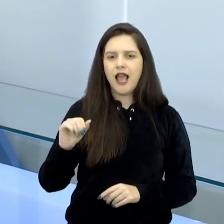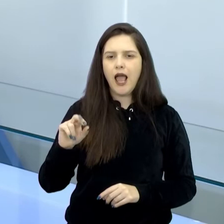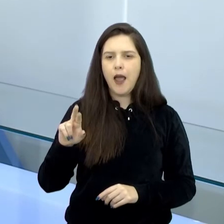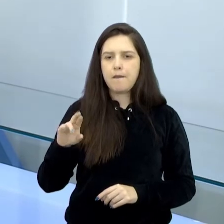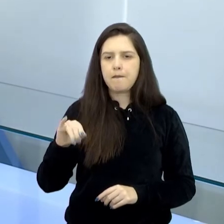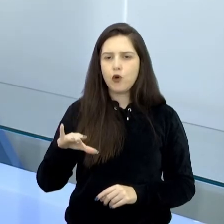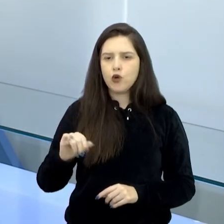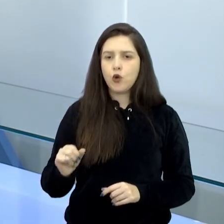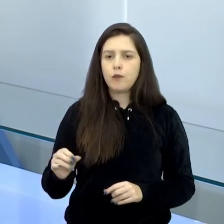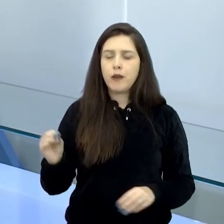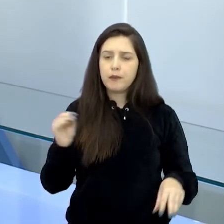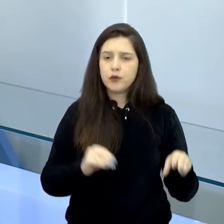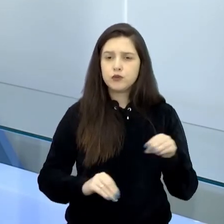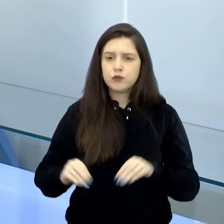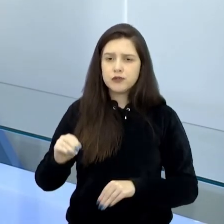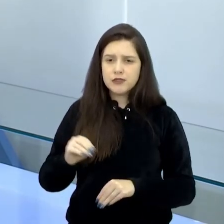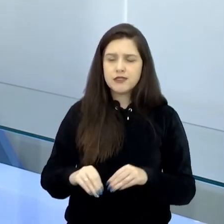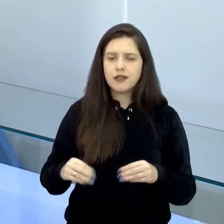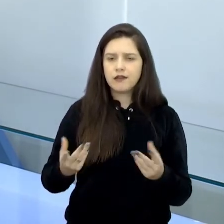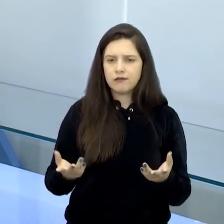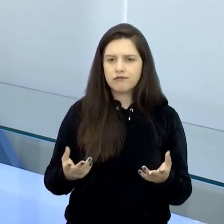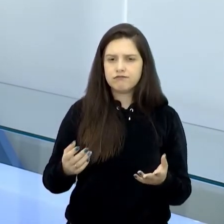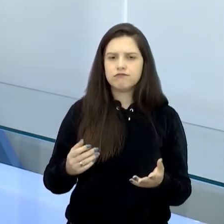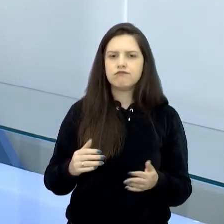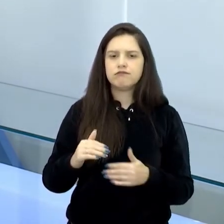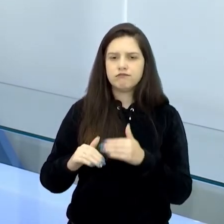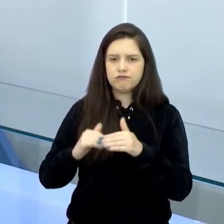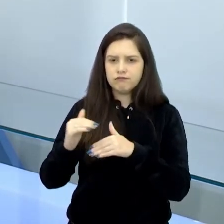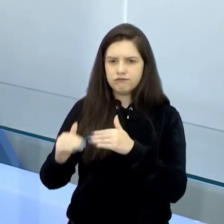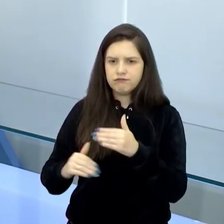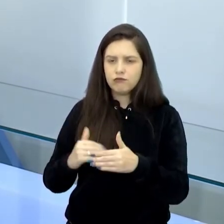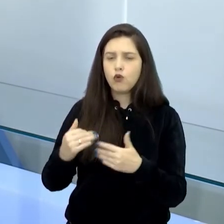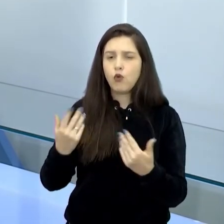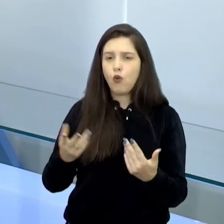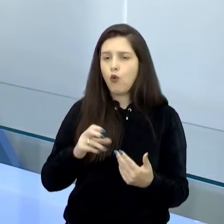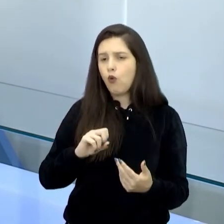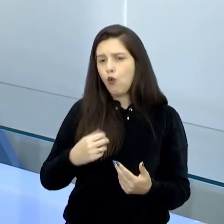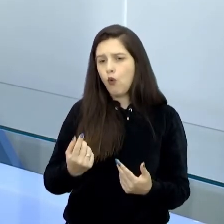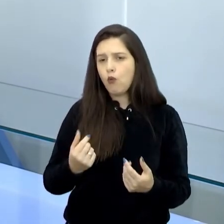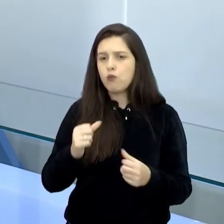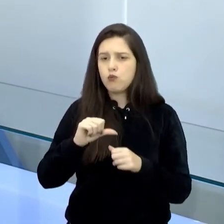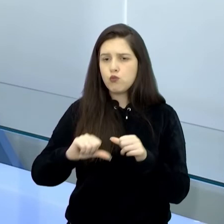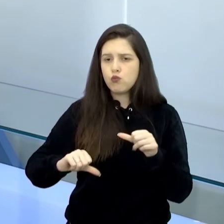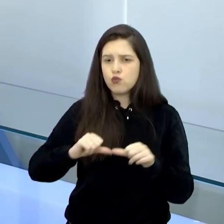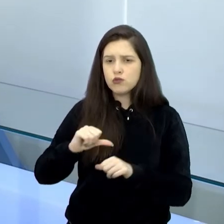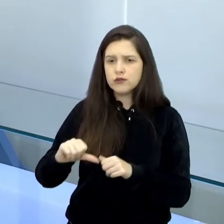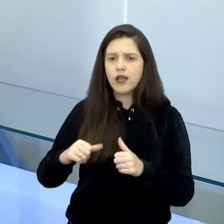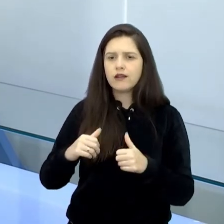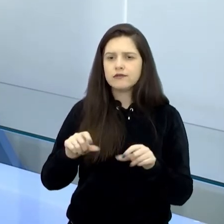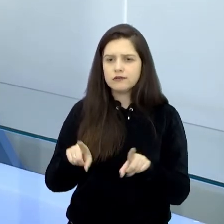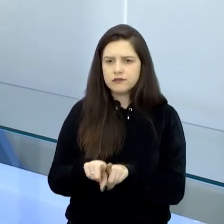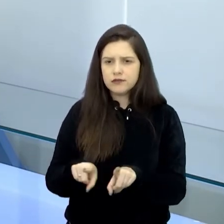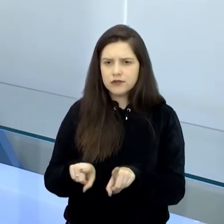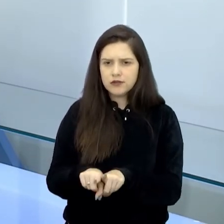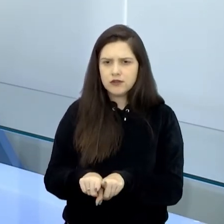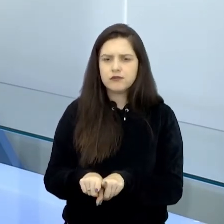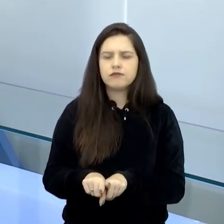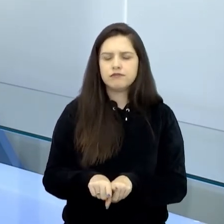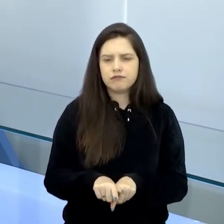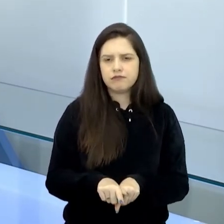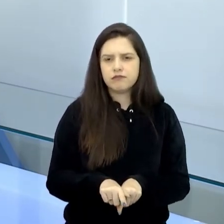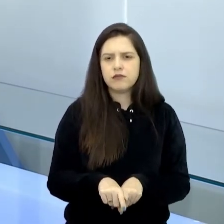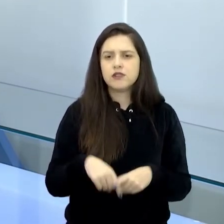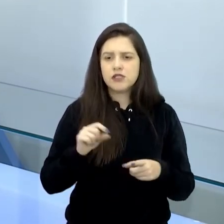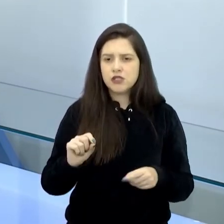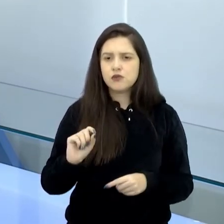produzir o carbonato de cálcio. Ou pode estar havendo uma decomposição desse carbonato, por exemplo, num processo de vulcanismo.